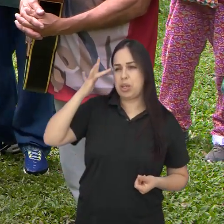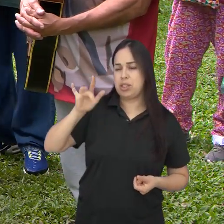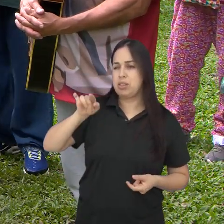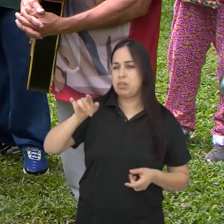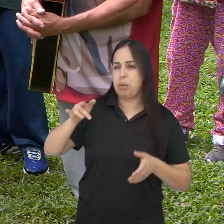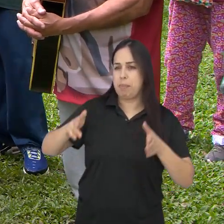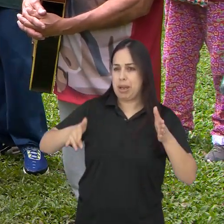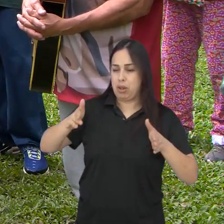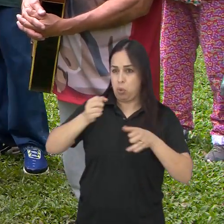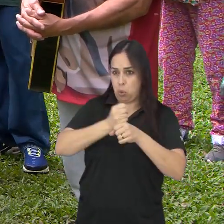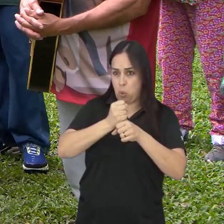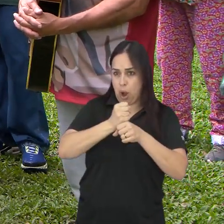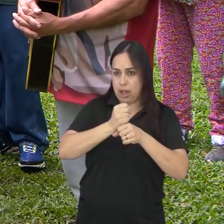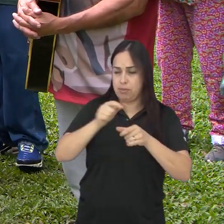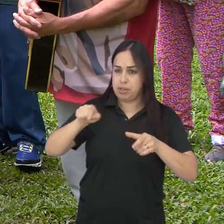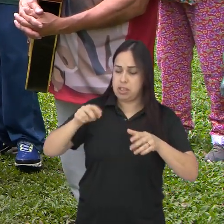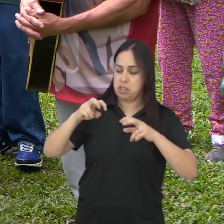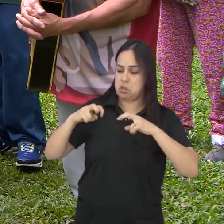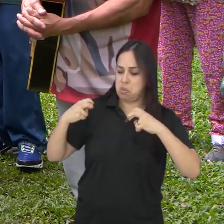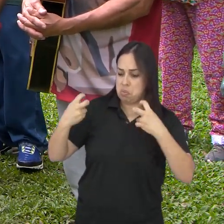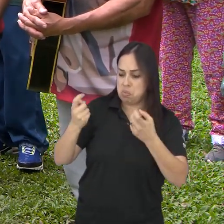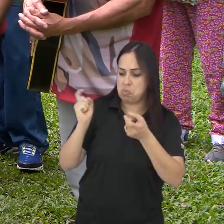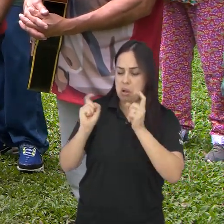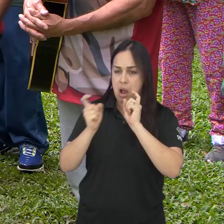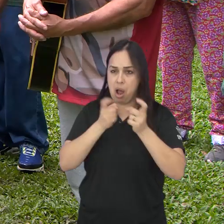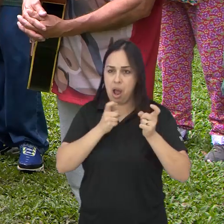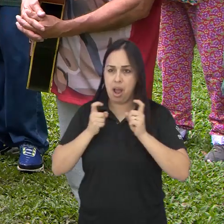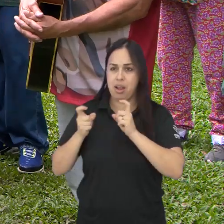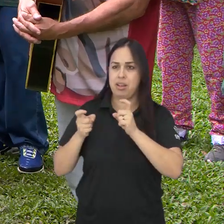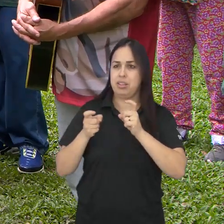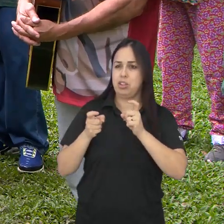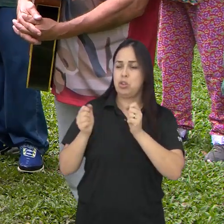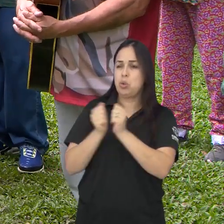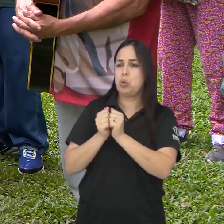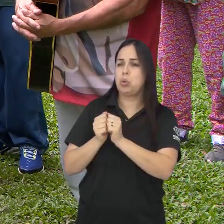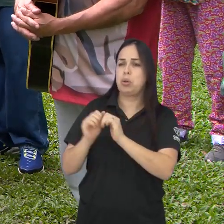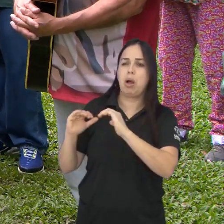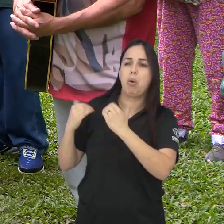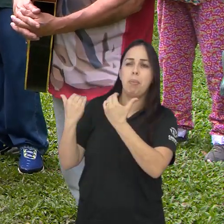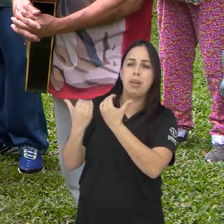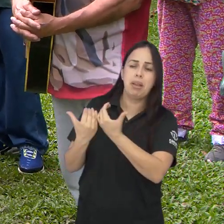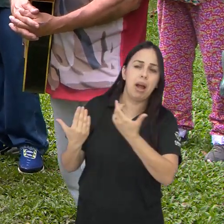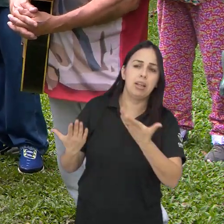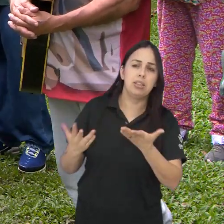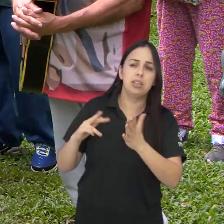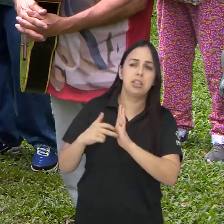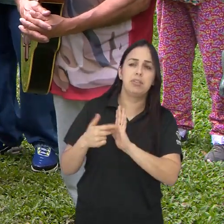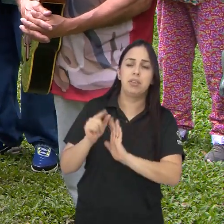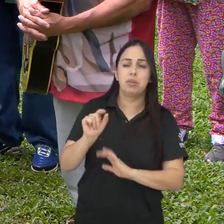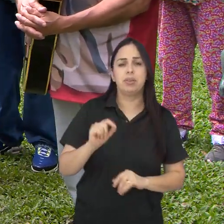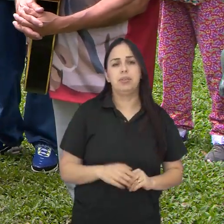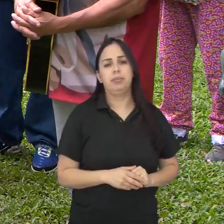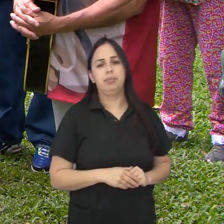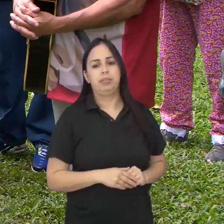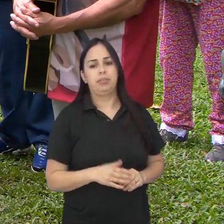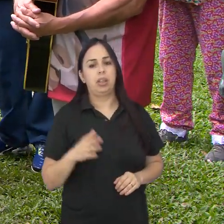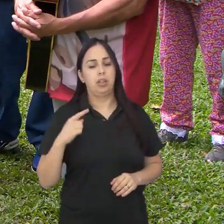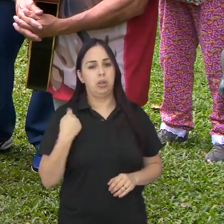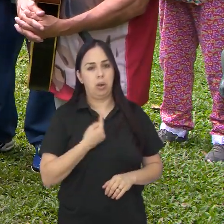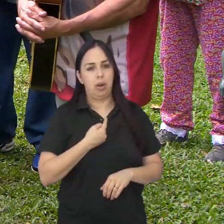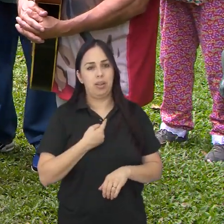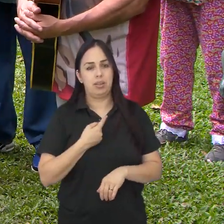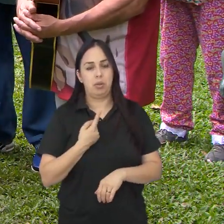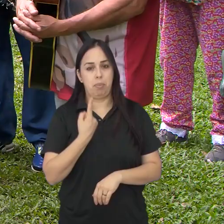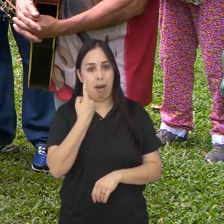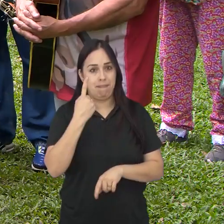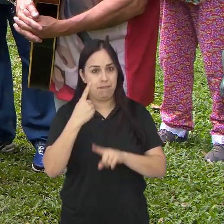fazem dessa reunião, do pessoal do bairro, o que significa, né? Então, a gente tem os nossos